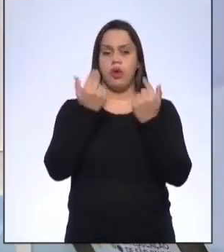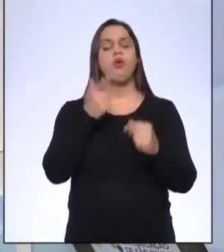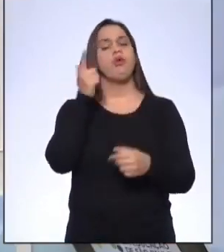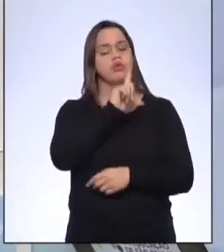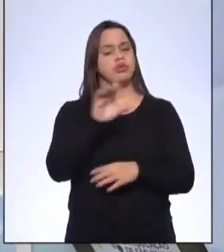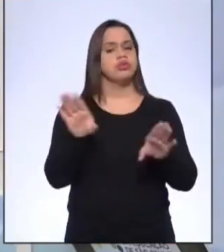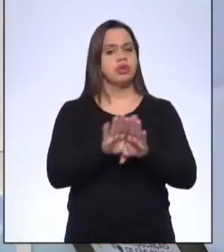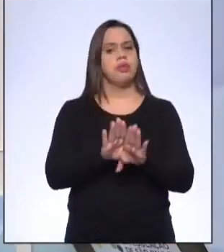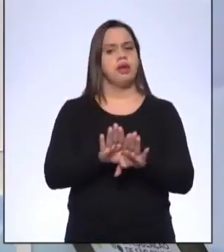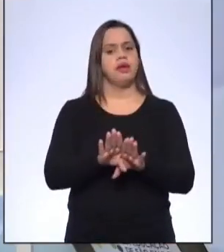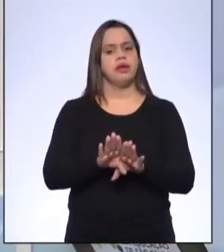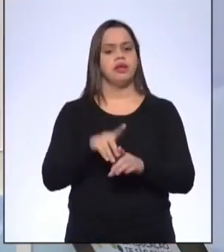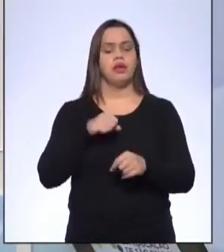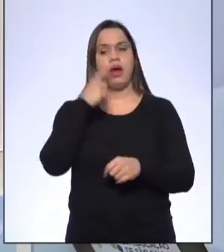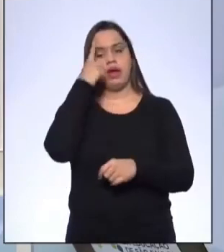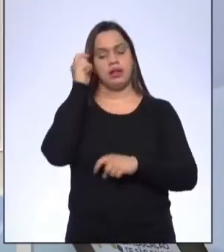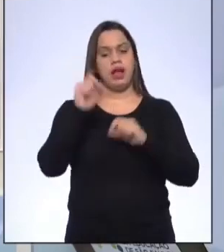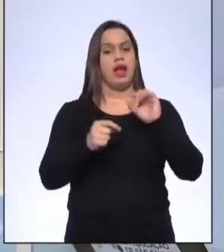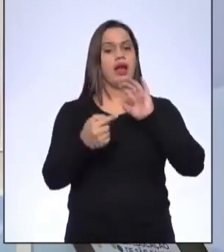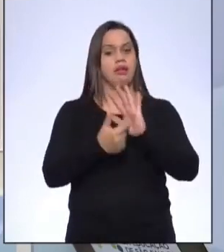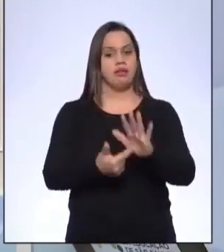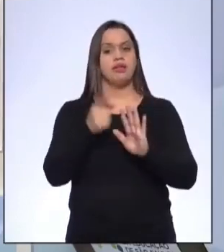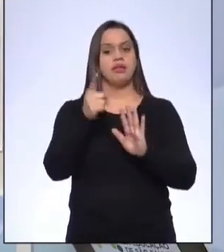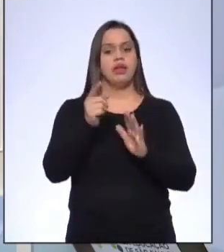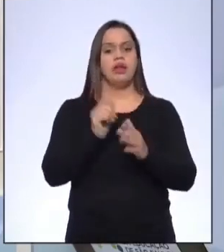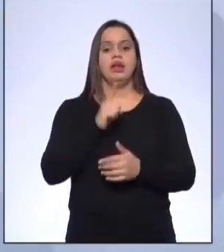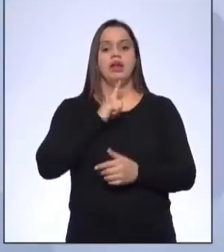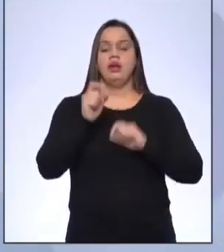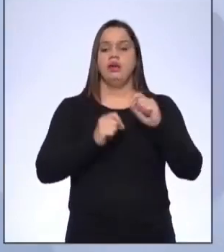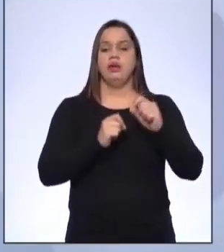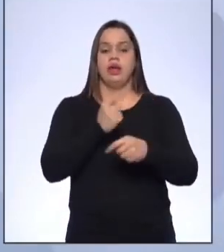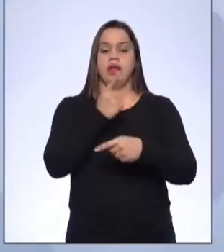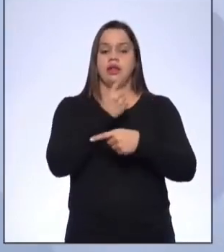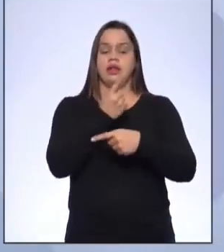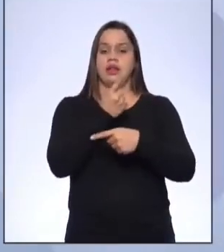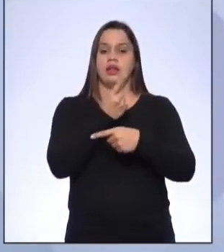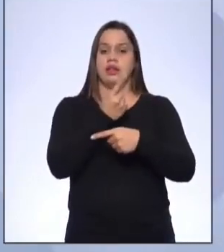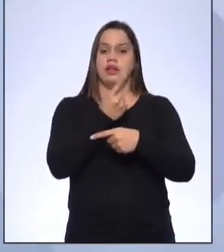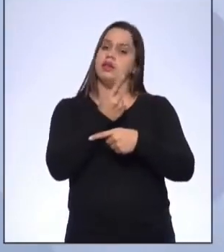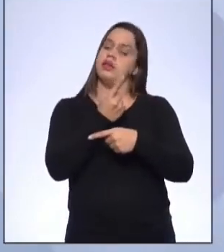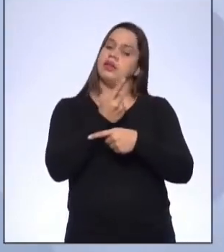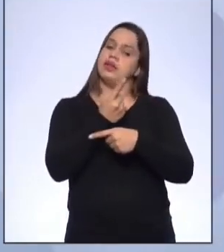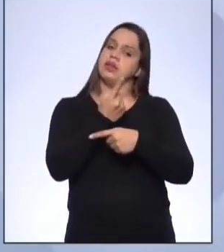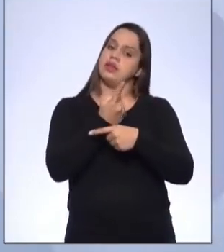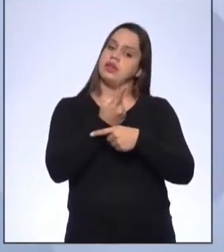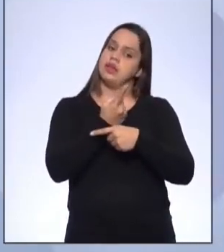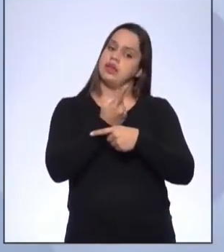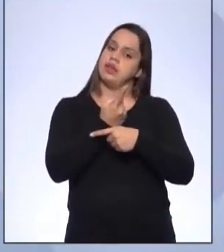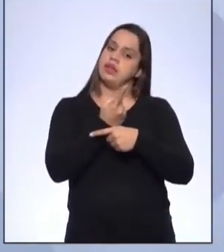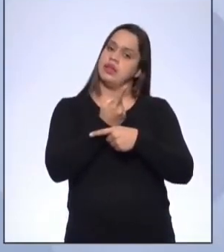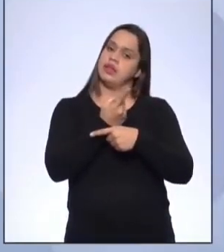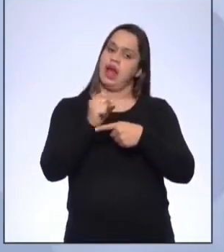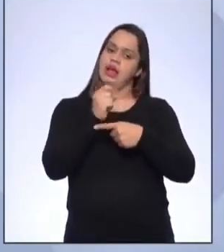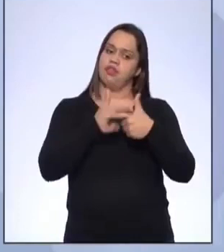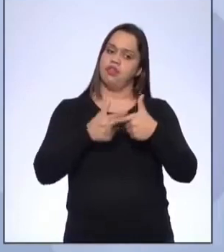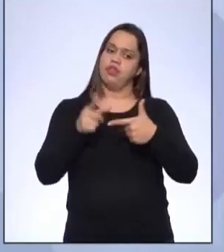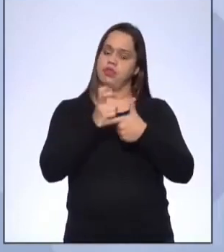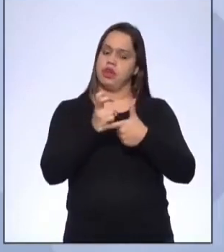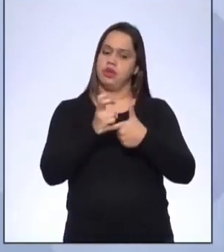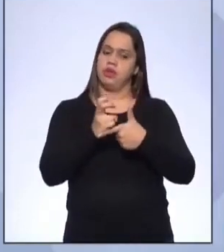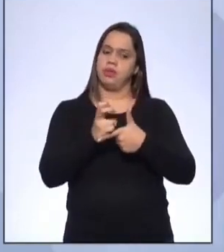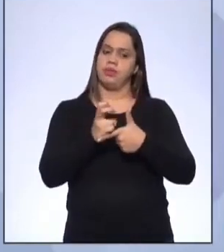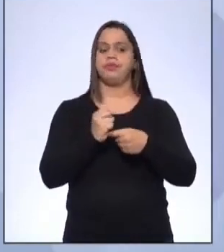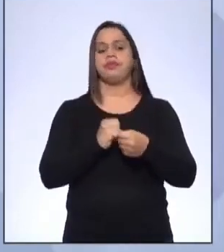Então, a ideia de frações equivalentes é exatamente essa. Aqui eu tenho 10 dividido por 5, portanto, eu tenho 2.